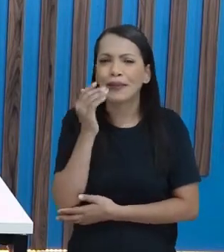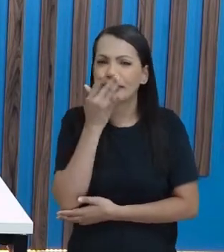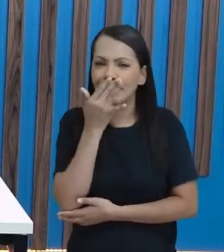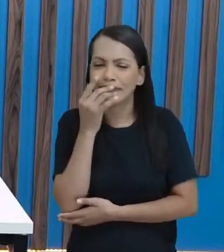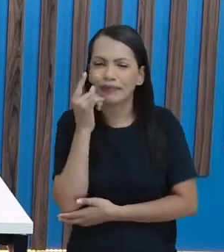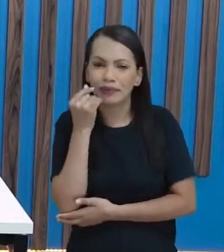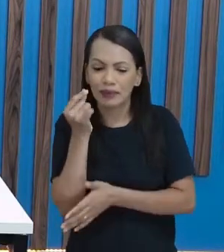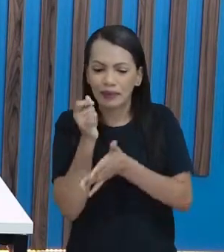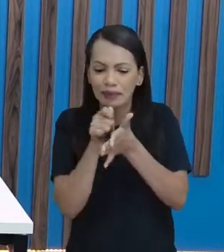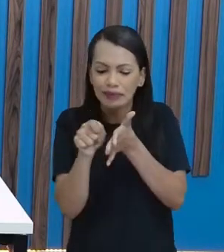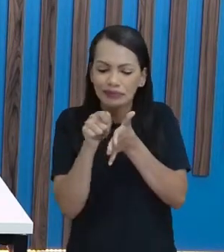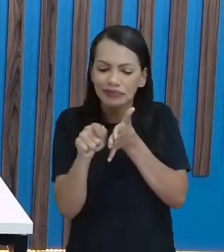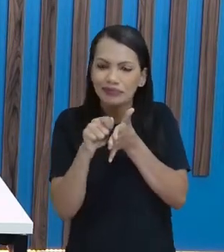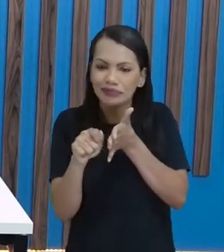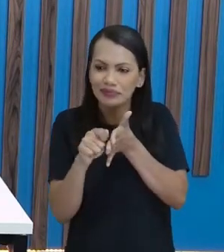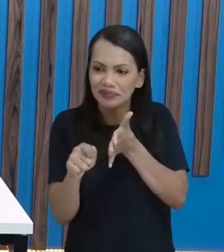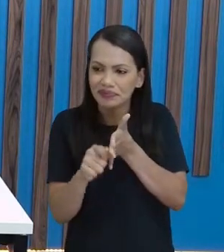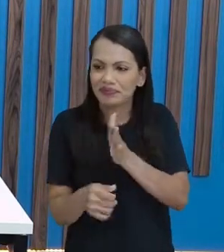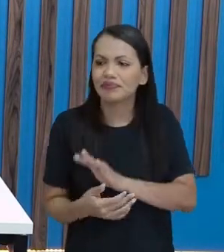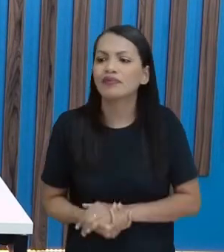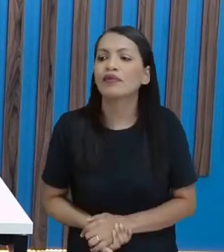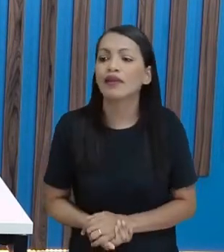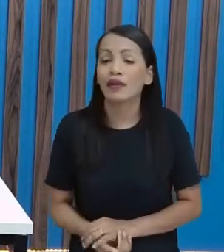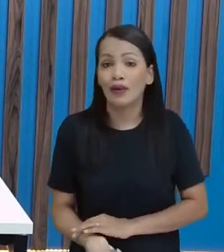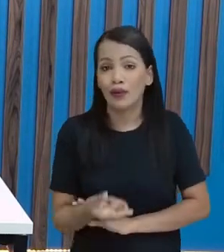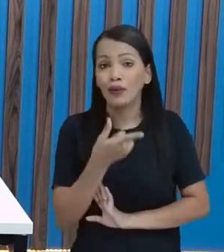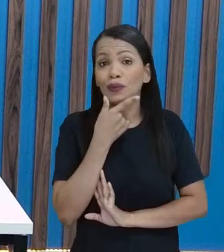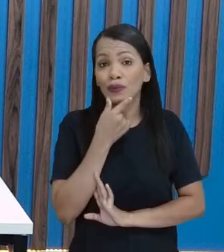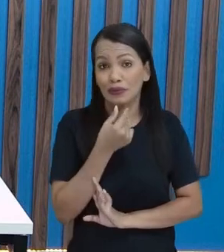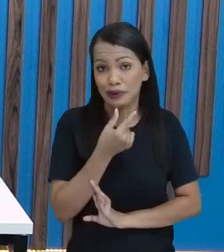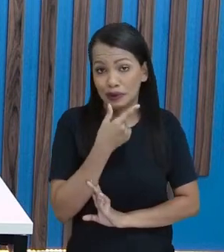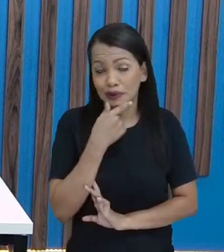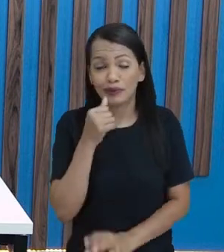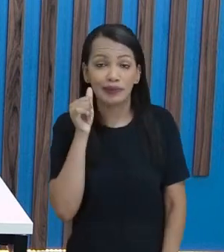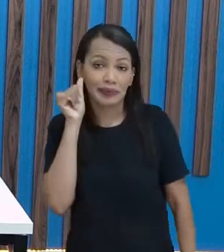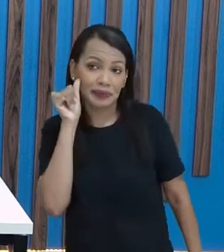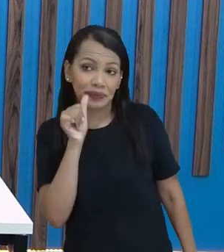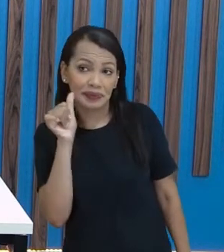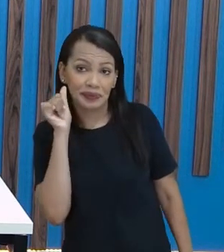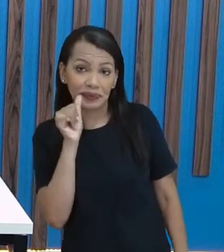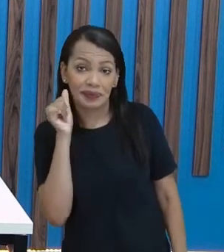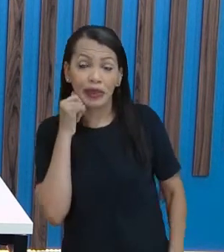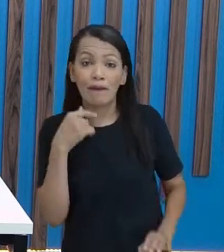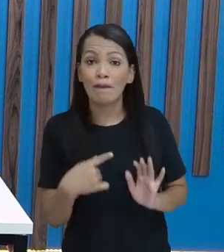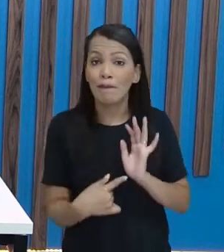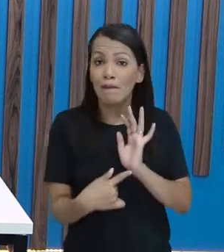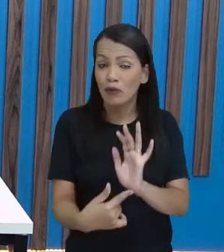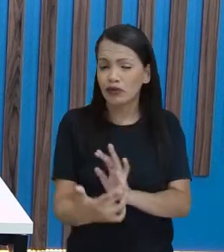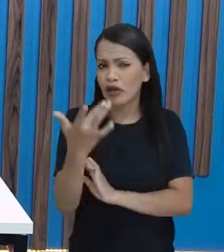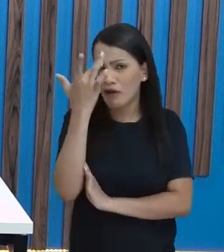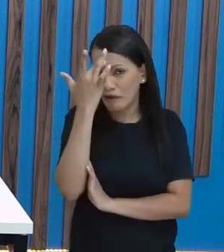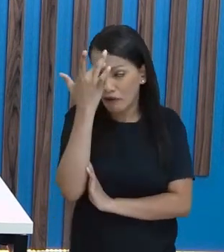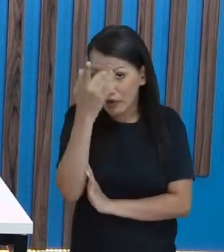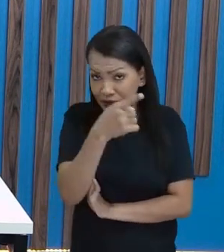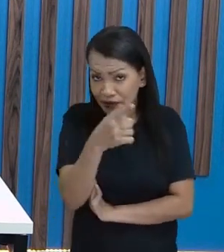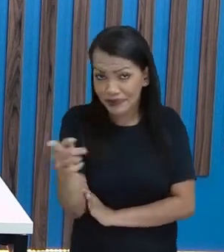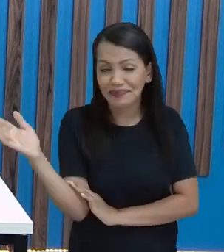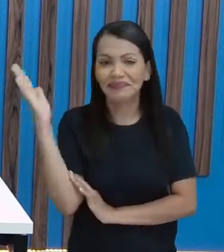vou botar aqui, ó, Pedro, certo? E Lúcia, para exemplificar, para ficar mais fácil para